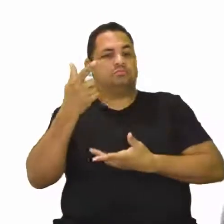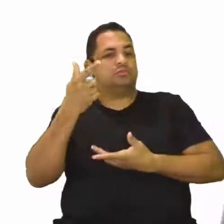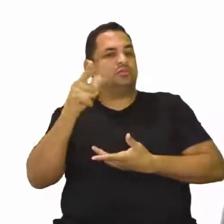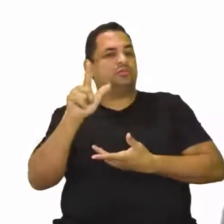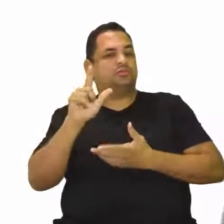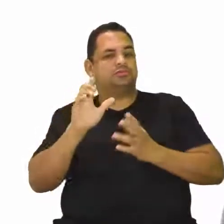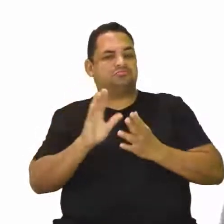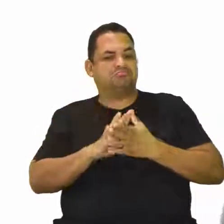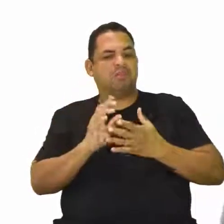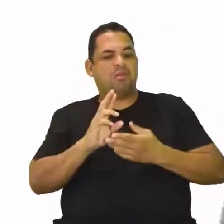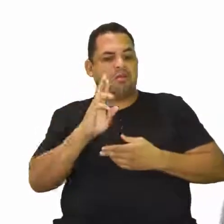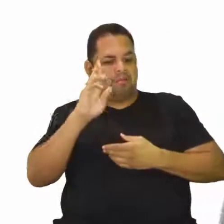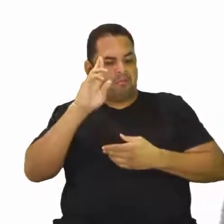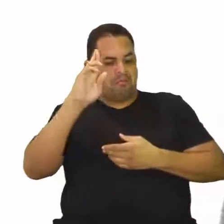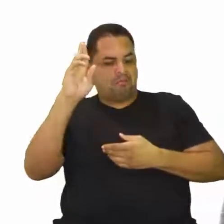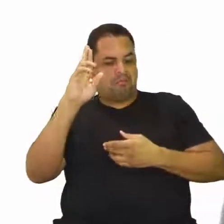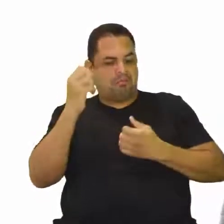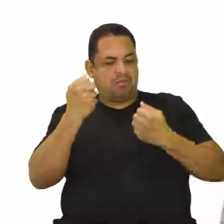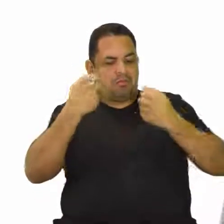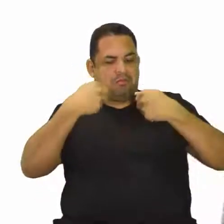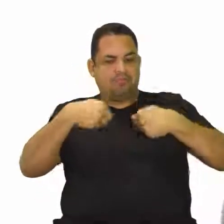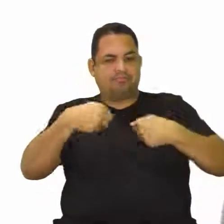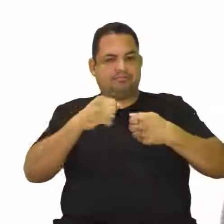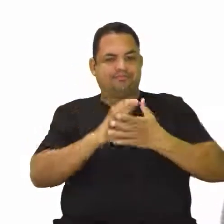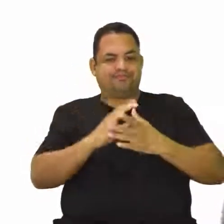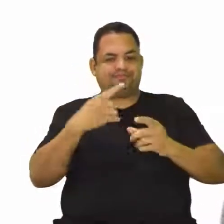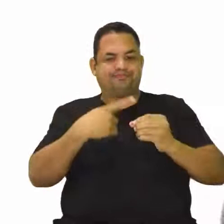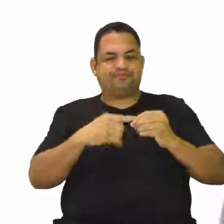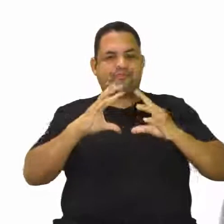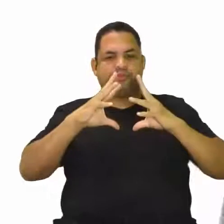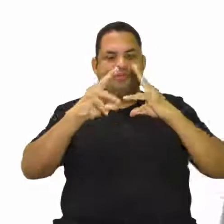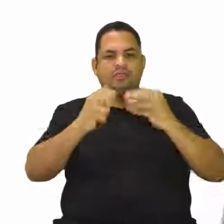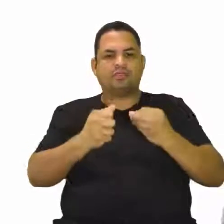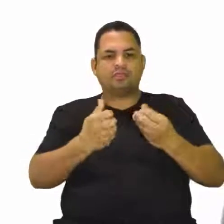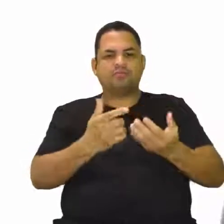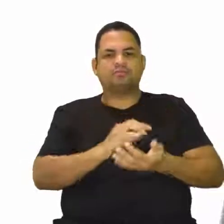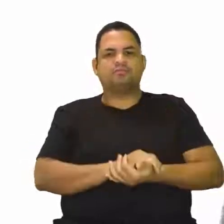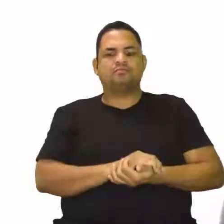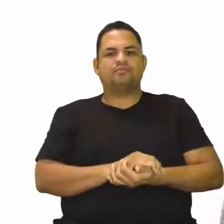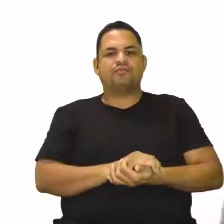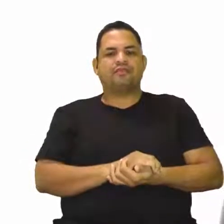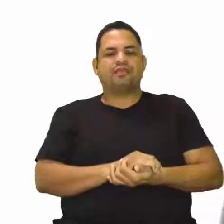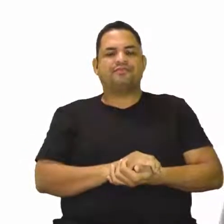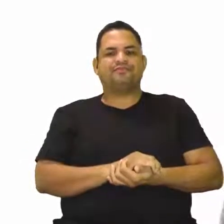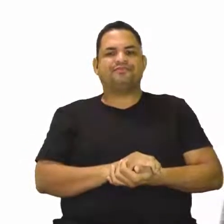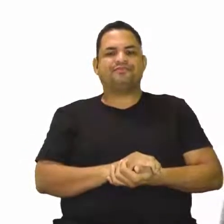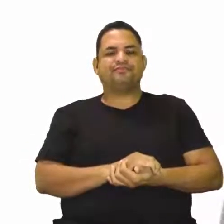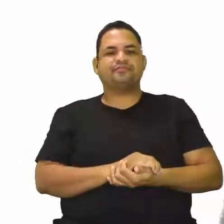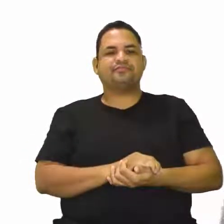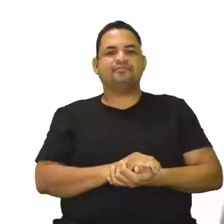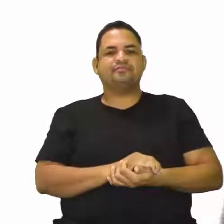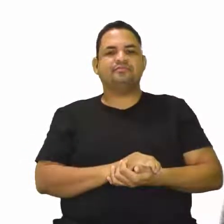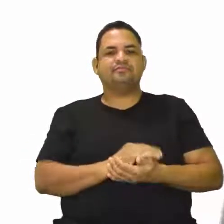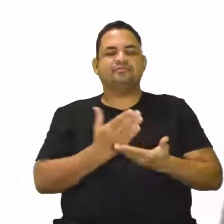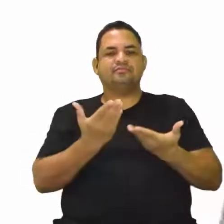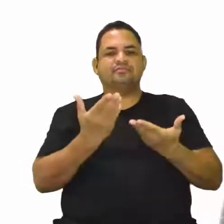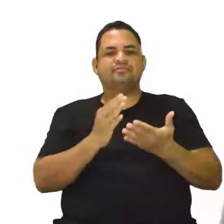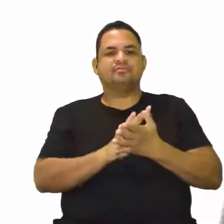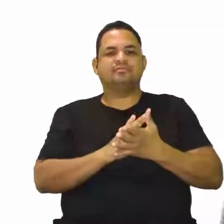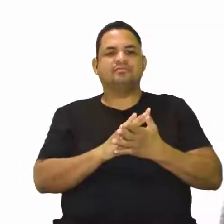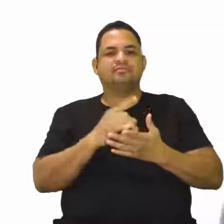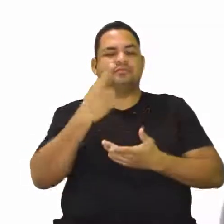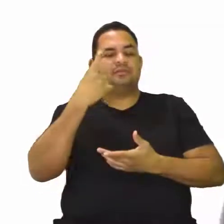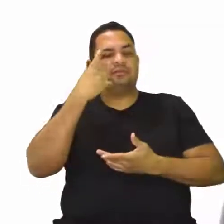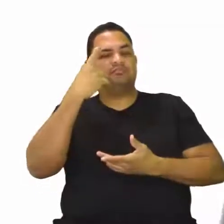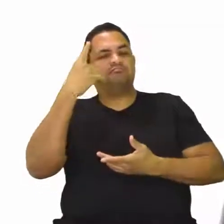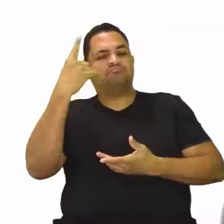por completo pelo tinha observado falava assim ela no quadro já estava no quadro É que eu tava já